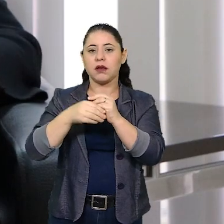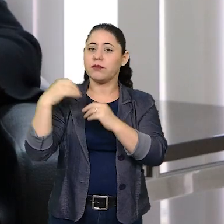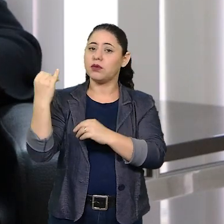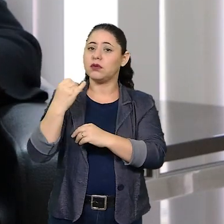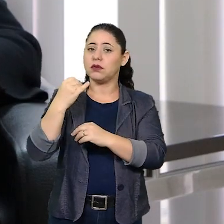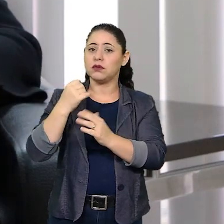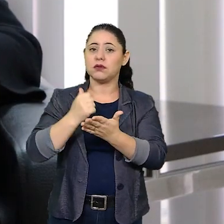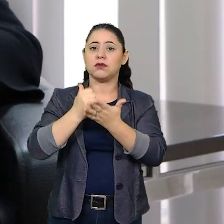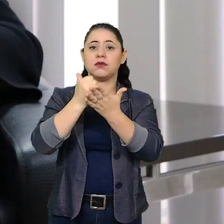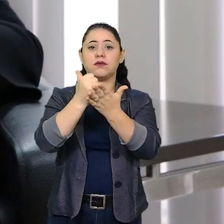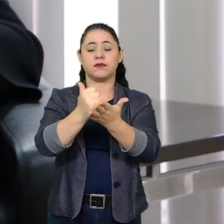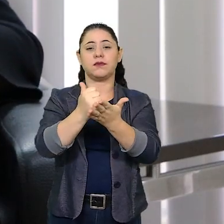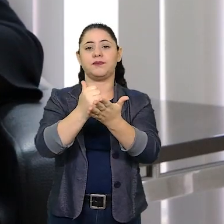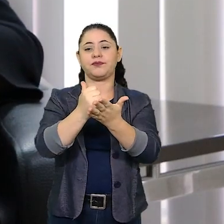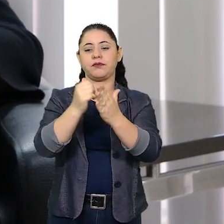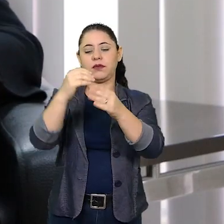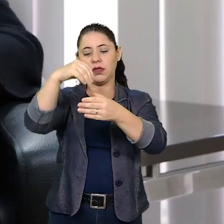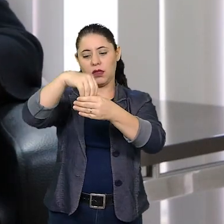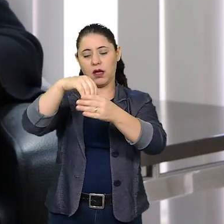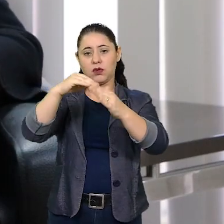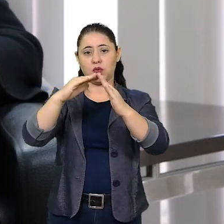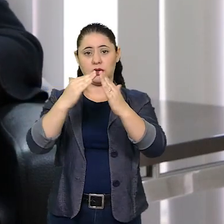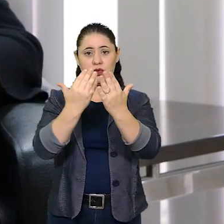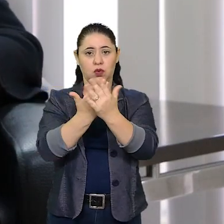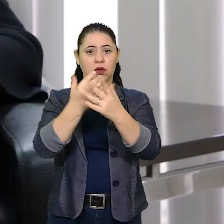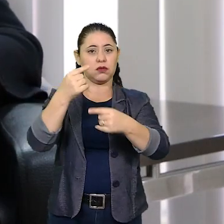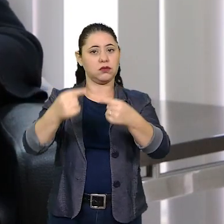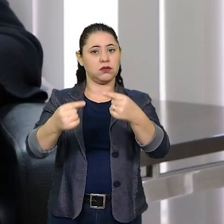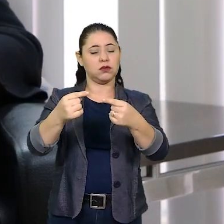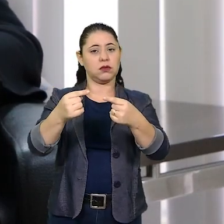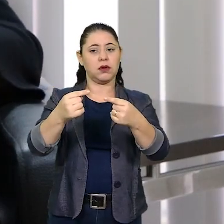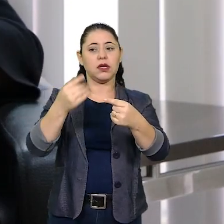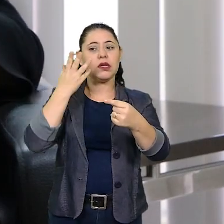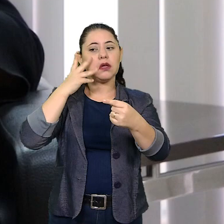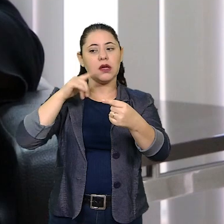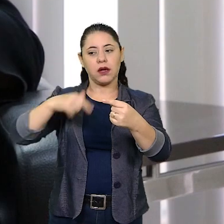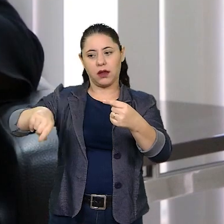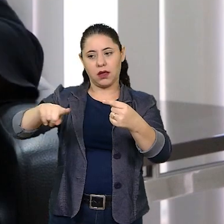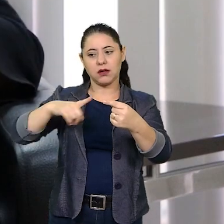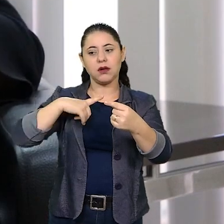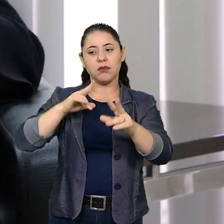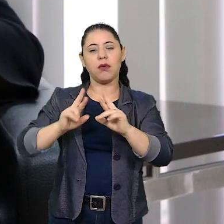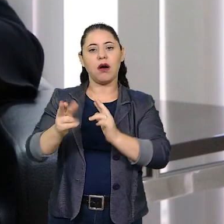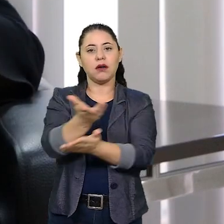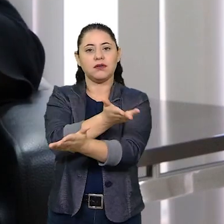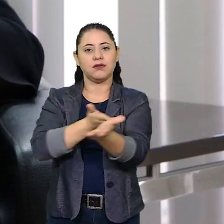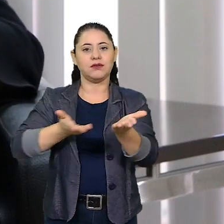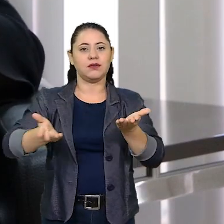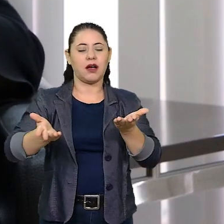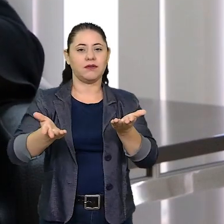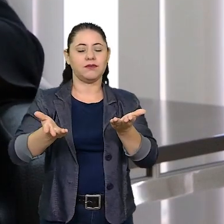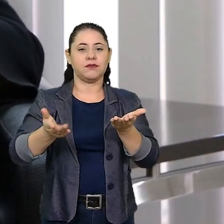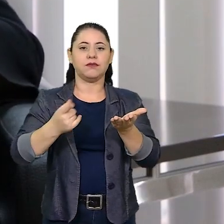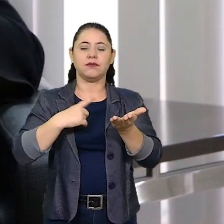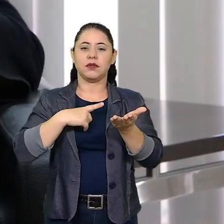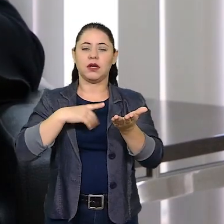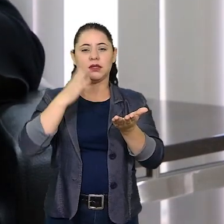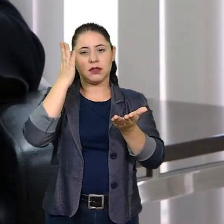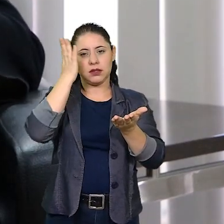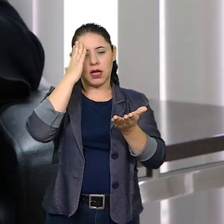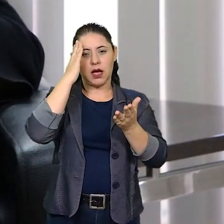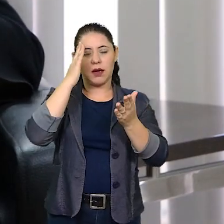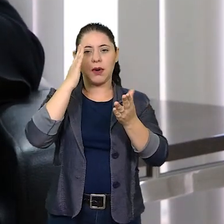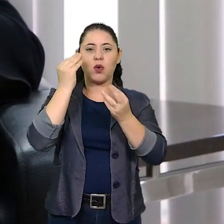o assunto para a discussão, para que a criança tenha realmente, a criança ou adolescente